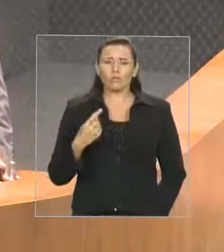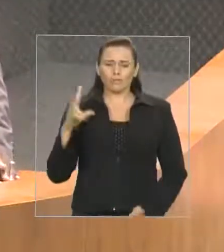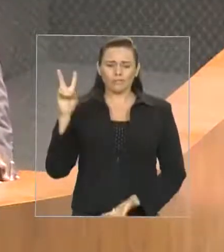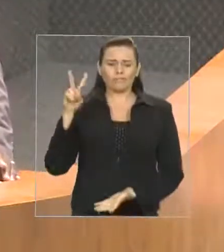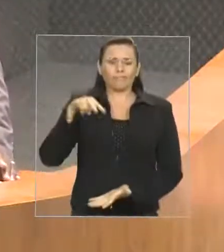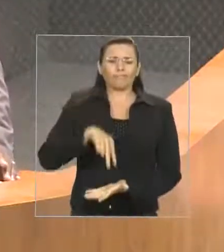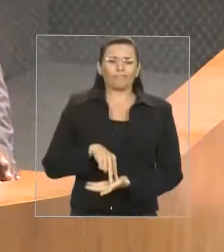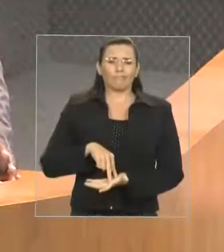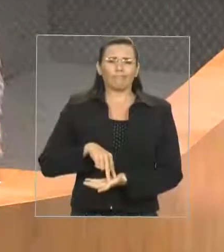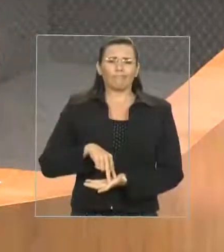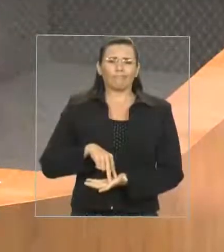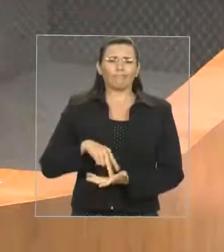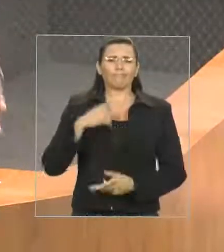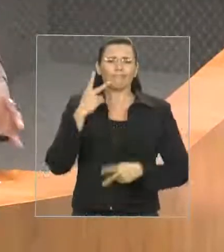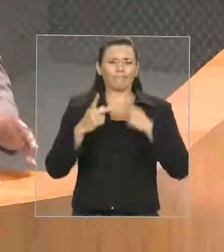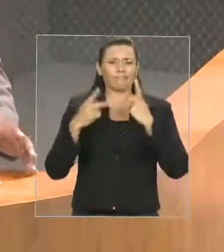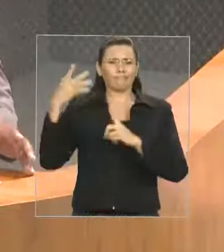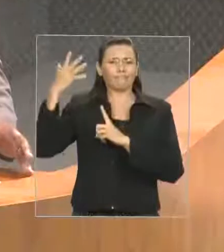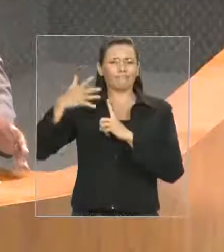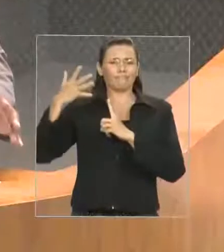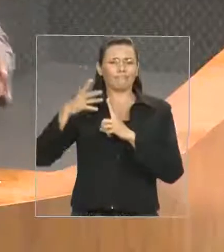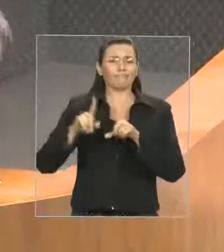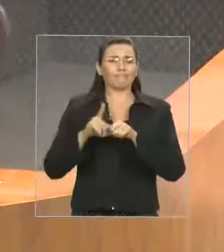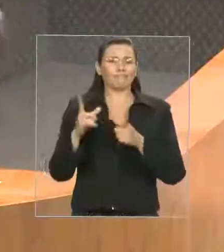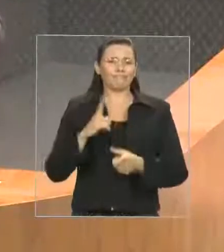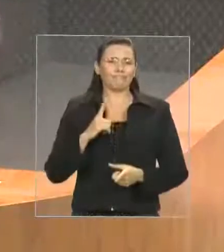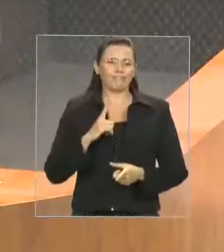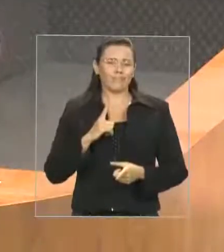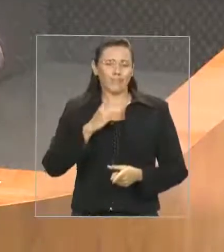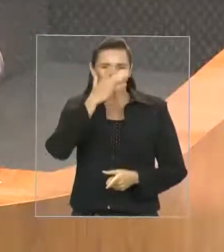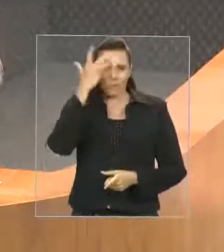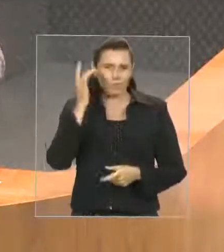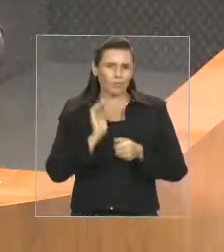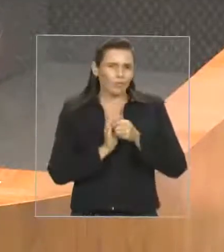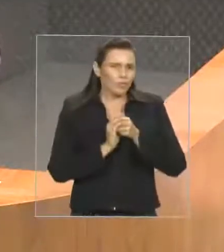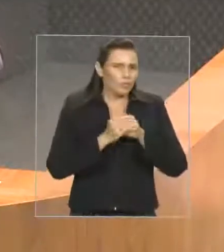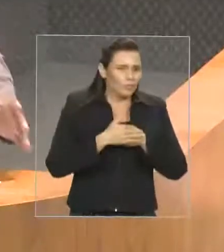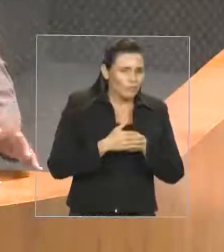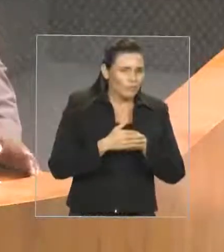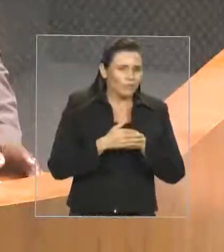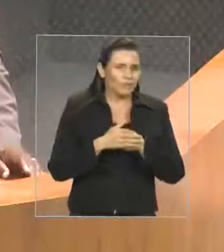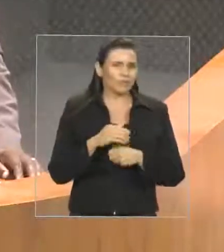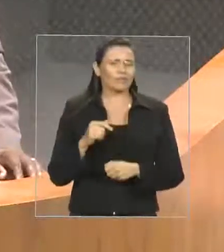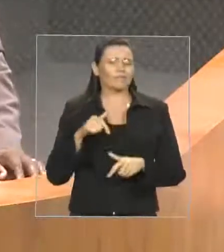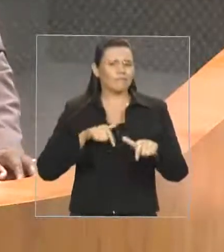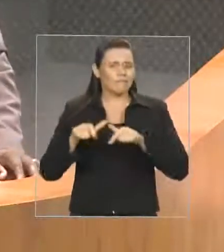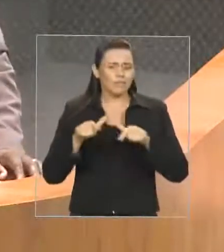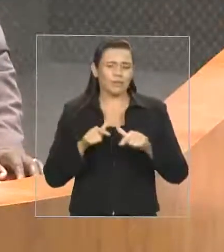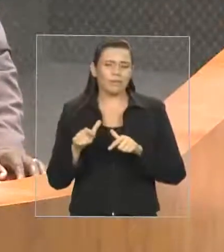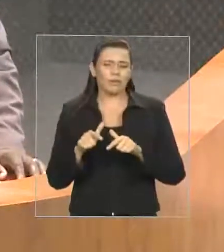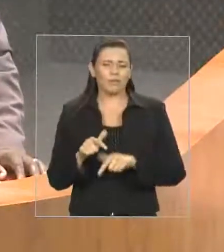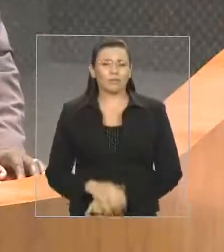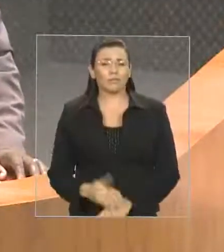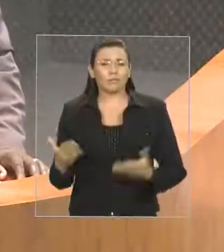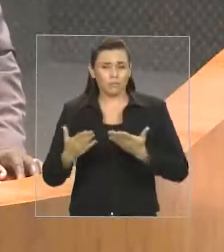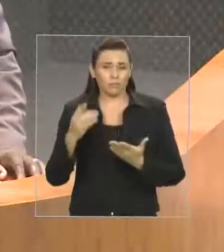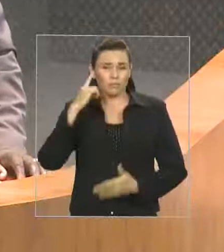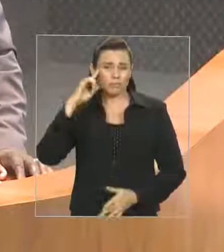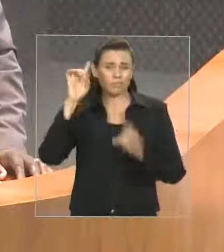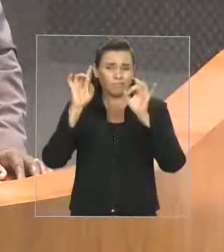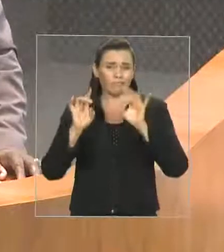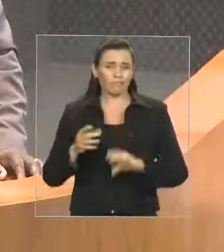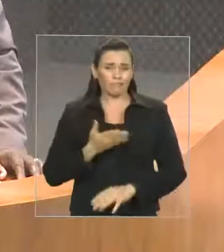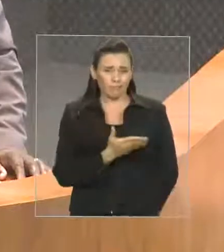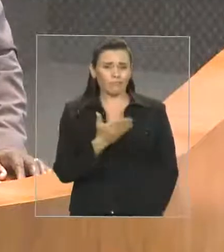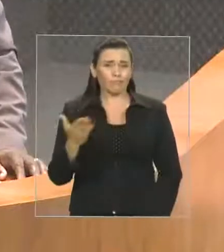Mas nós temos essas pessoas que ficam nos bastidores e hoje é o seu dia, dia do taquígrafo. Parabéns, que Deus